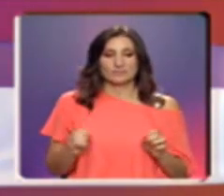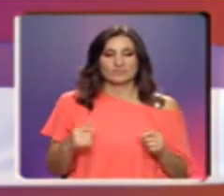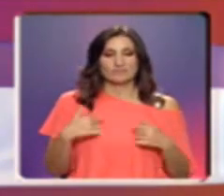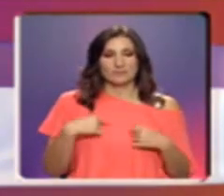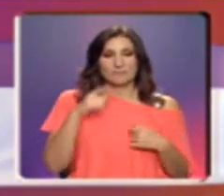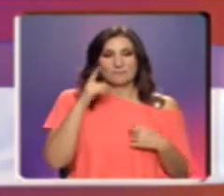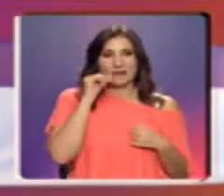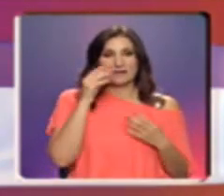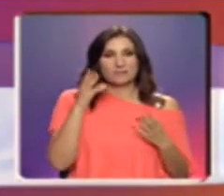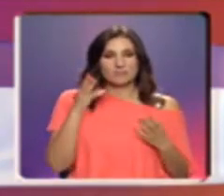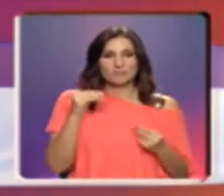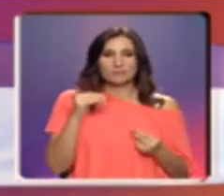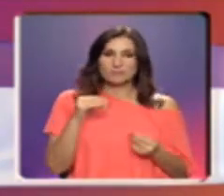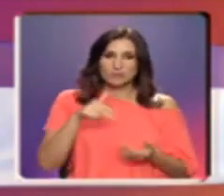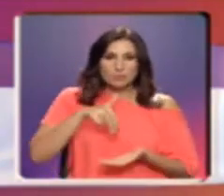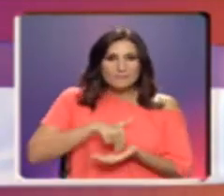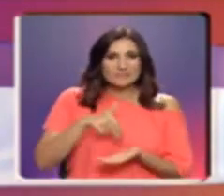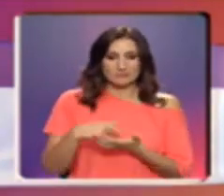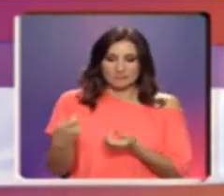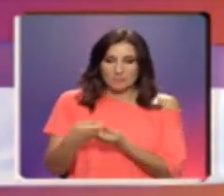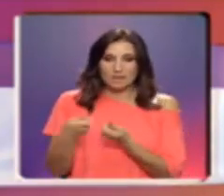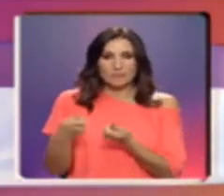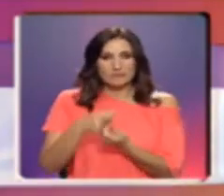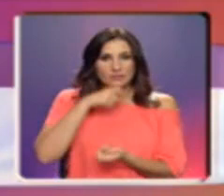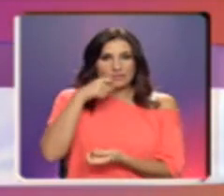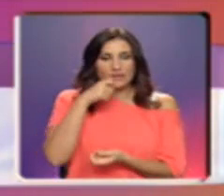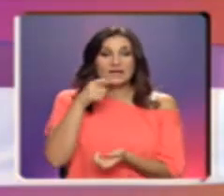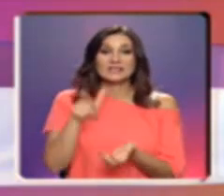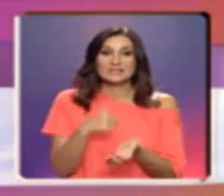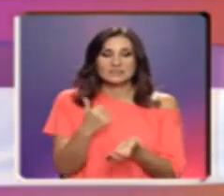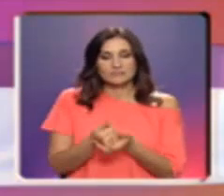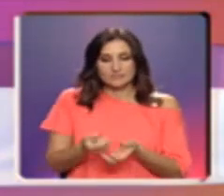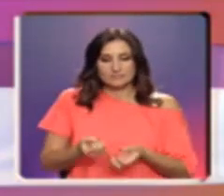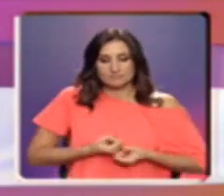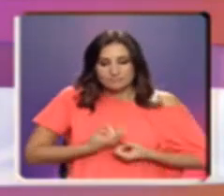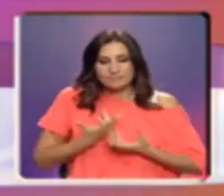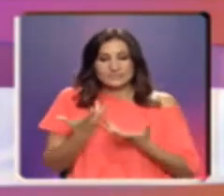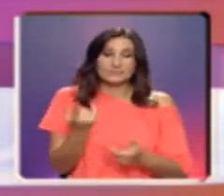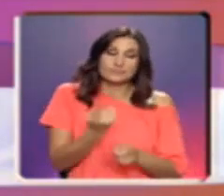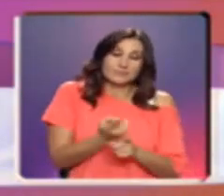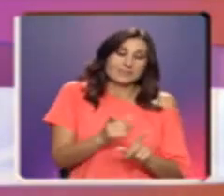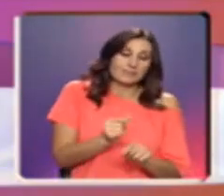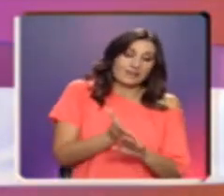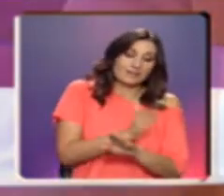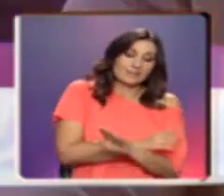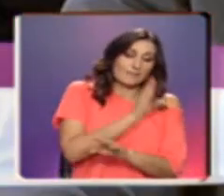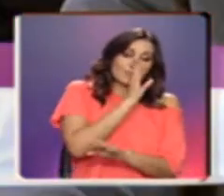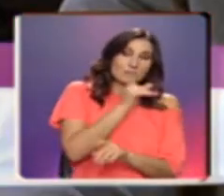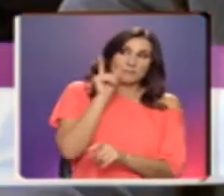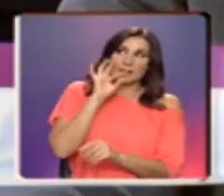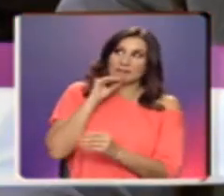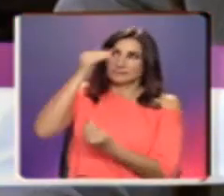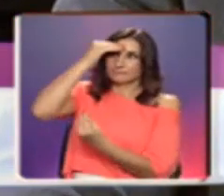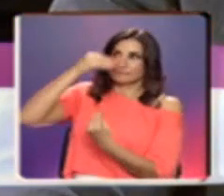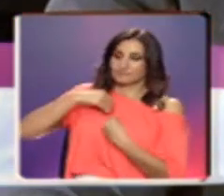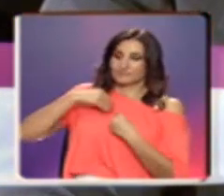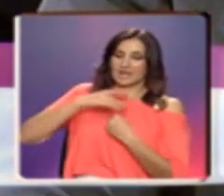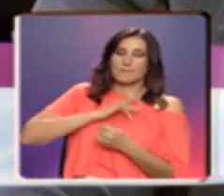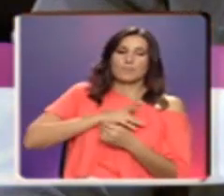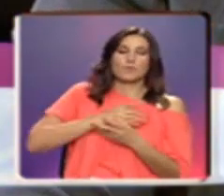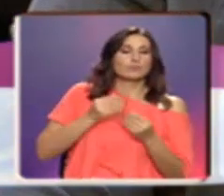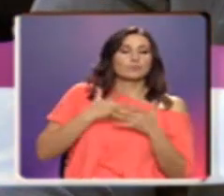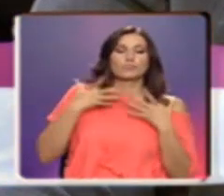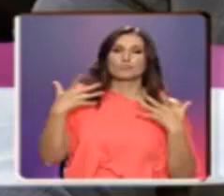um pai muito presente e que consegui sempre transmitir, também porque estava habituado com os meus pais nisso, um amor muito